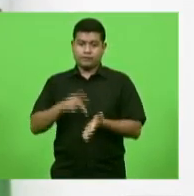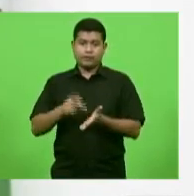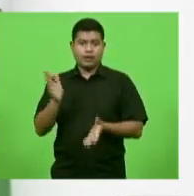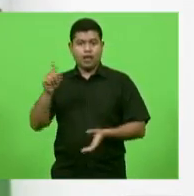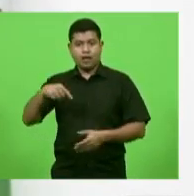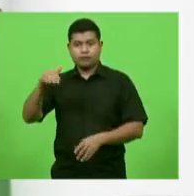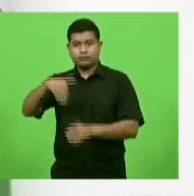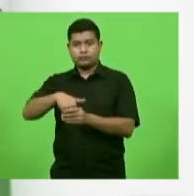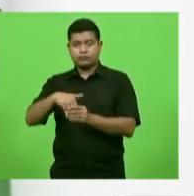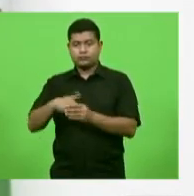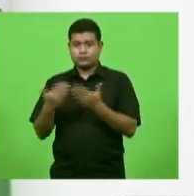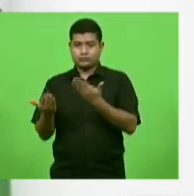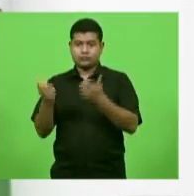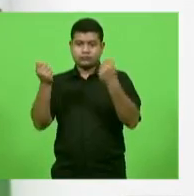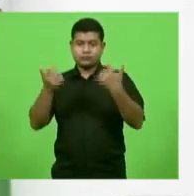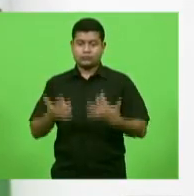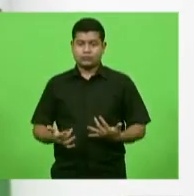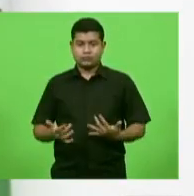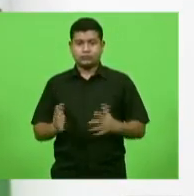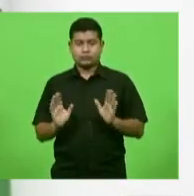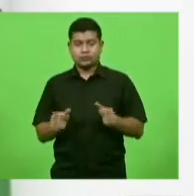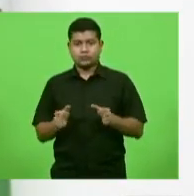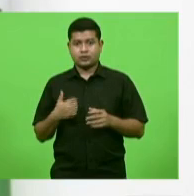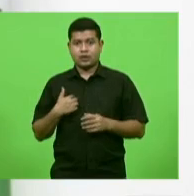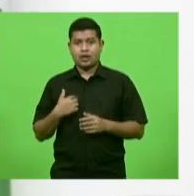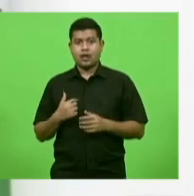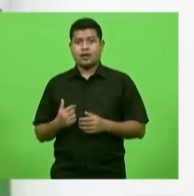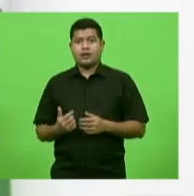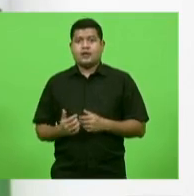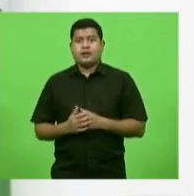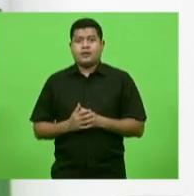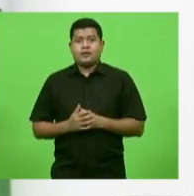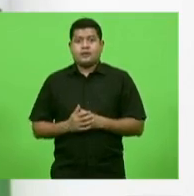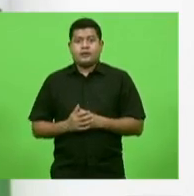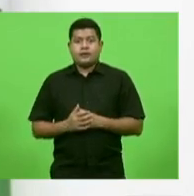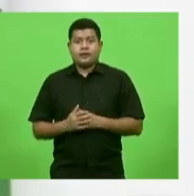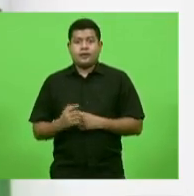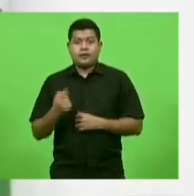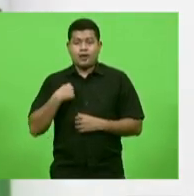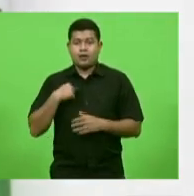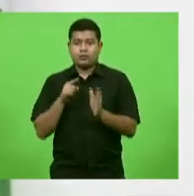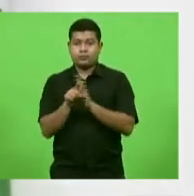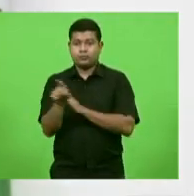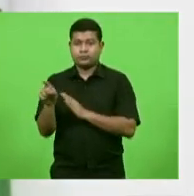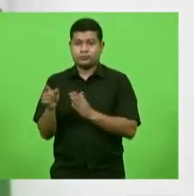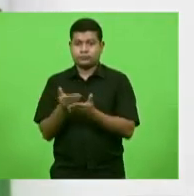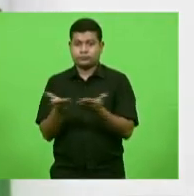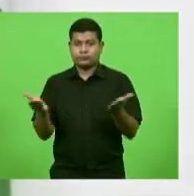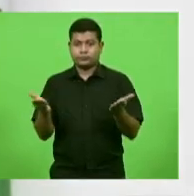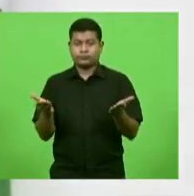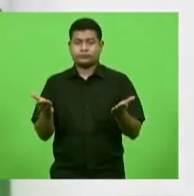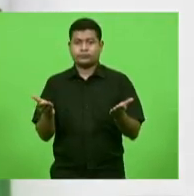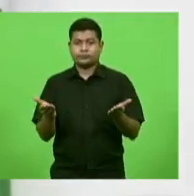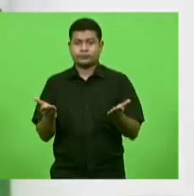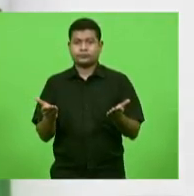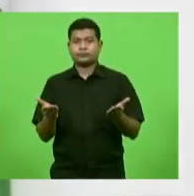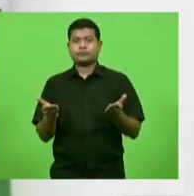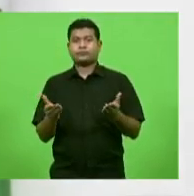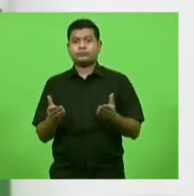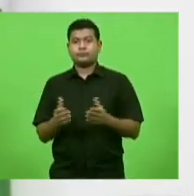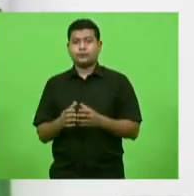Vossa Excelência, adiantando a questão. Eu consulto, Vossas Excelências, eminentes